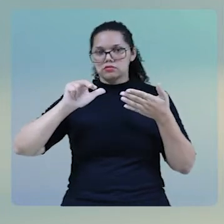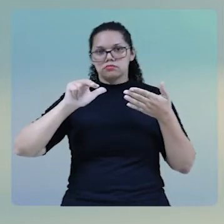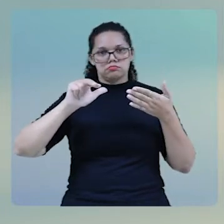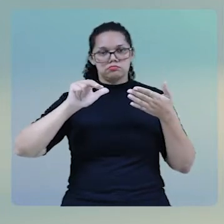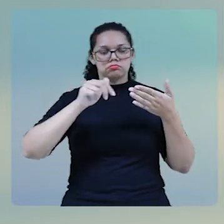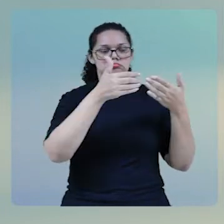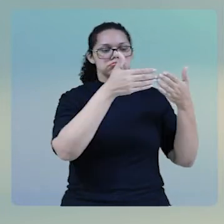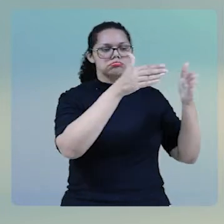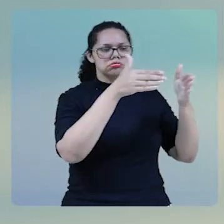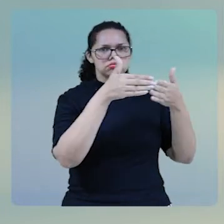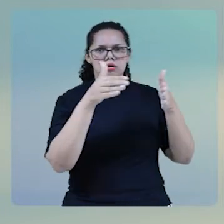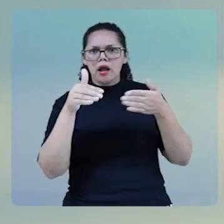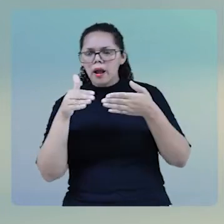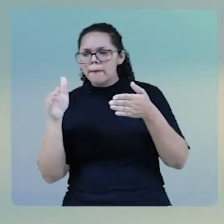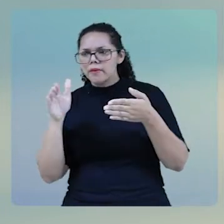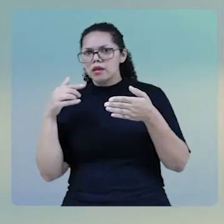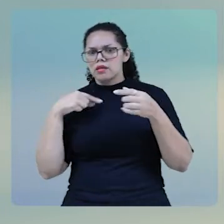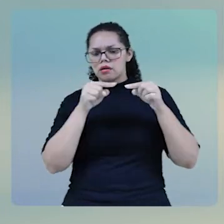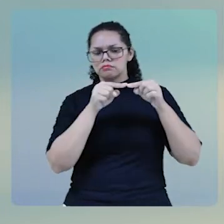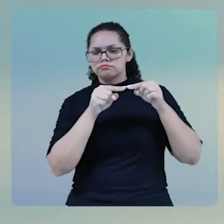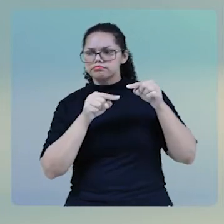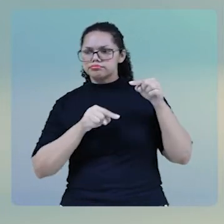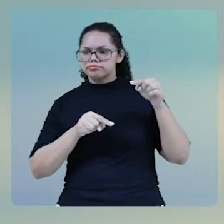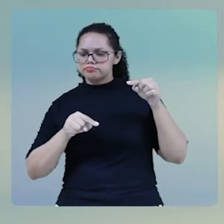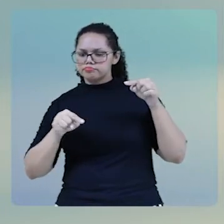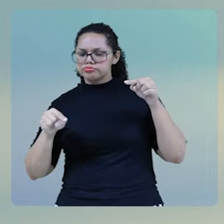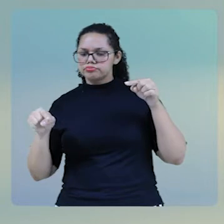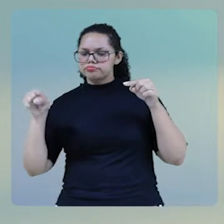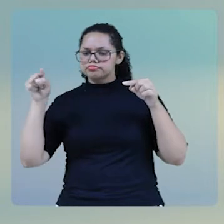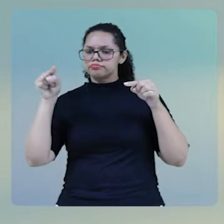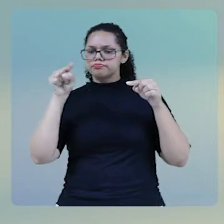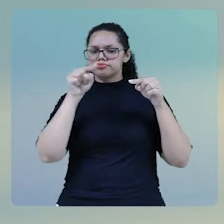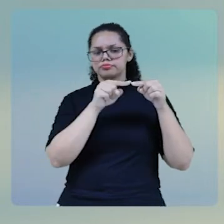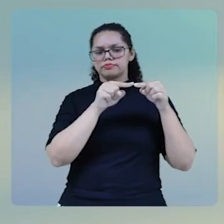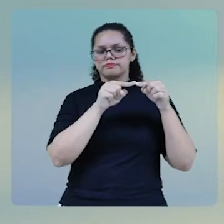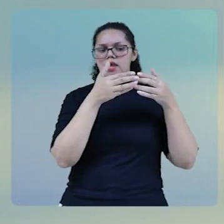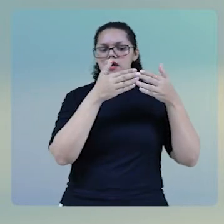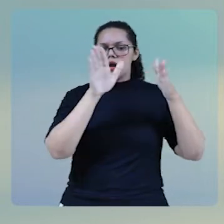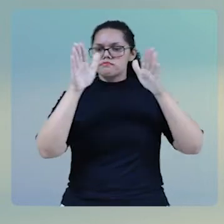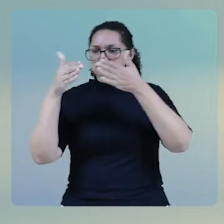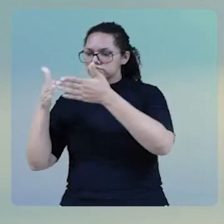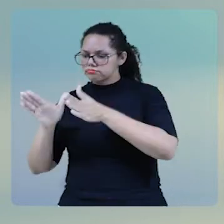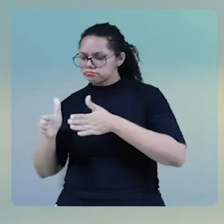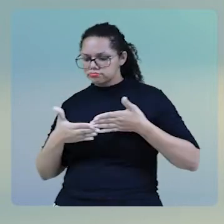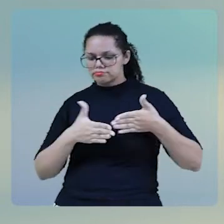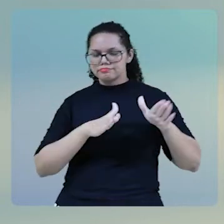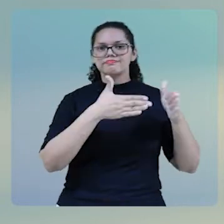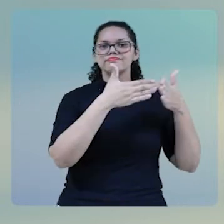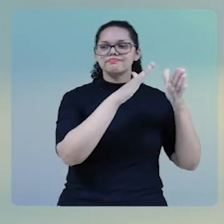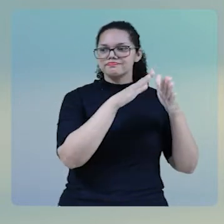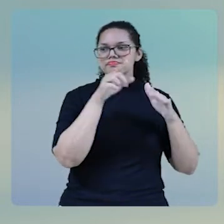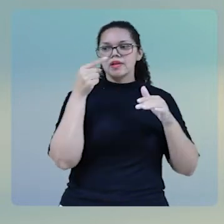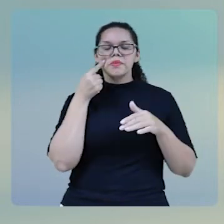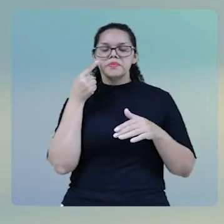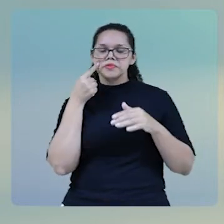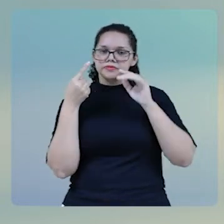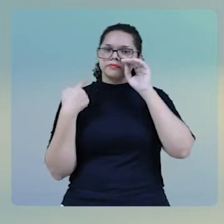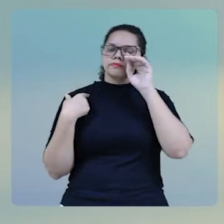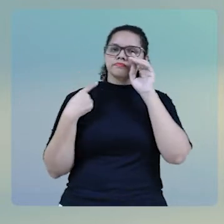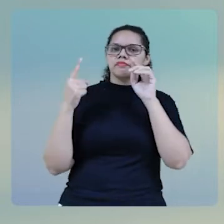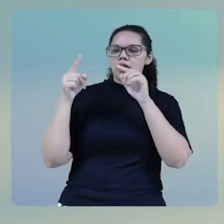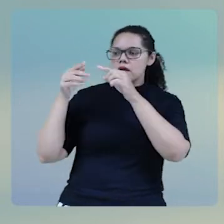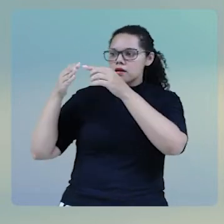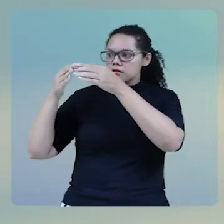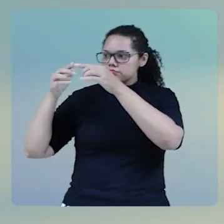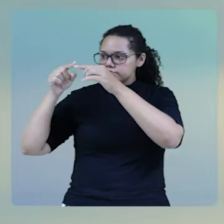corrente elétrica não passa por aqui porque as chaves se encontram o quê, pessoal? Abertas. Então a corrente elétrica vem, pessoal, passa aqui nessa resistência